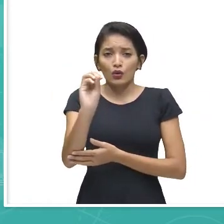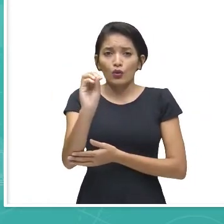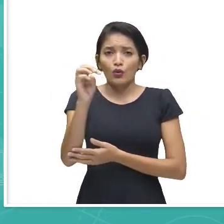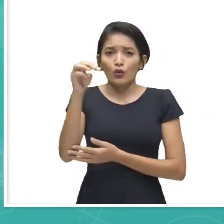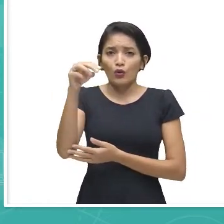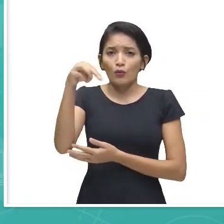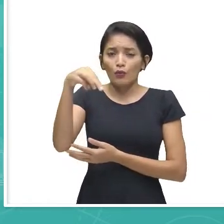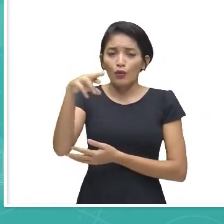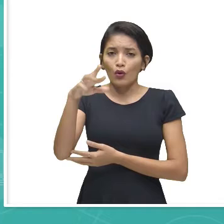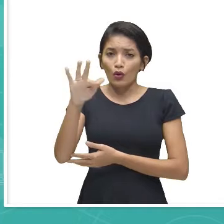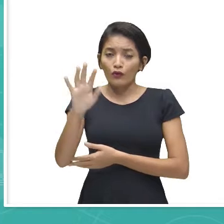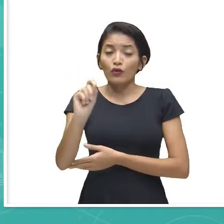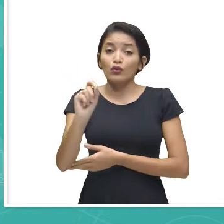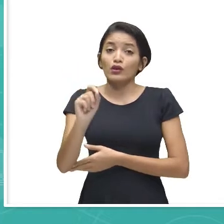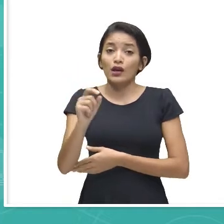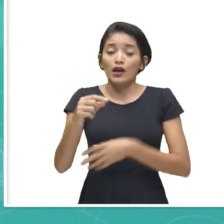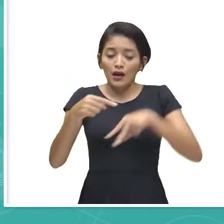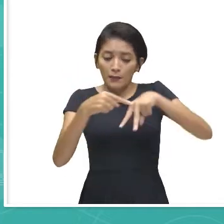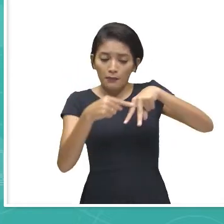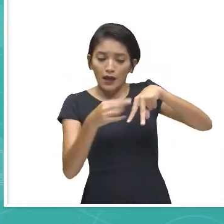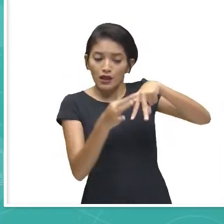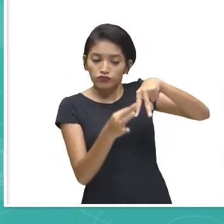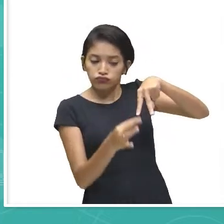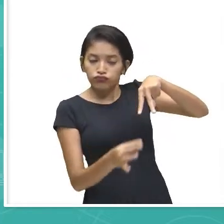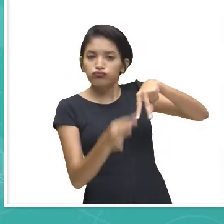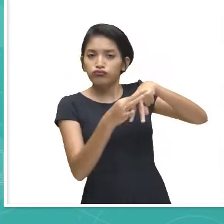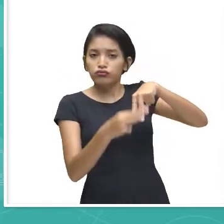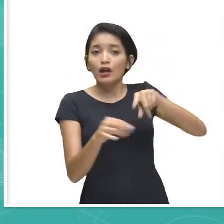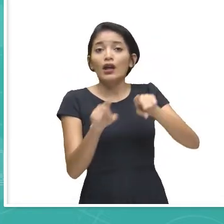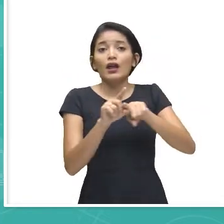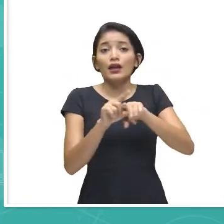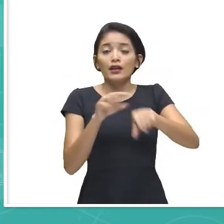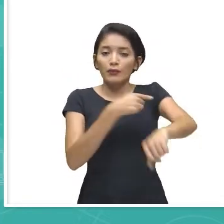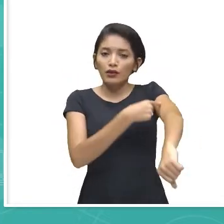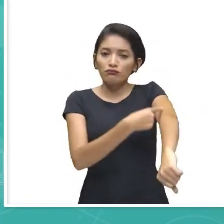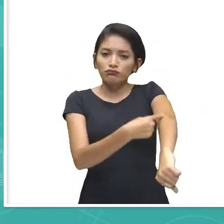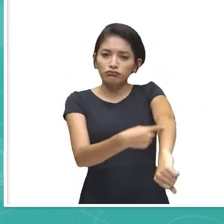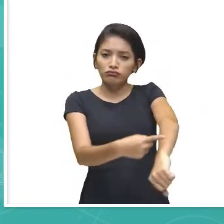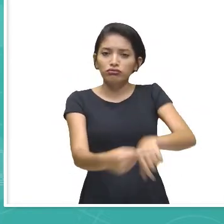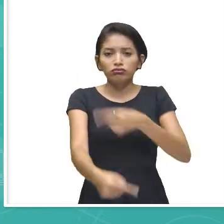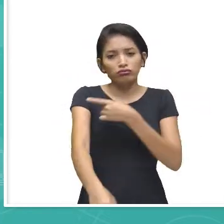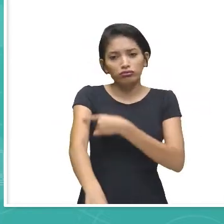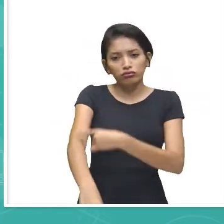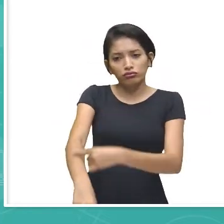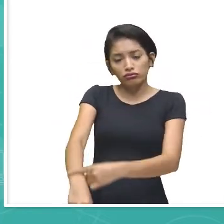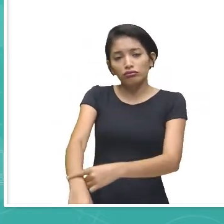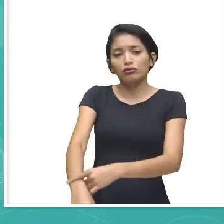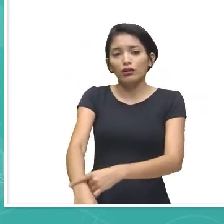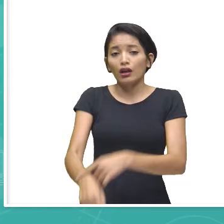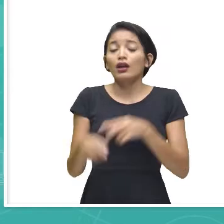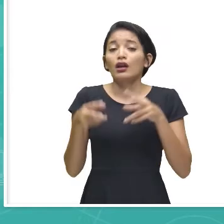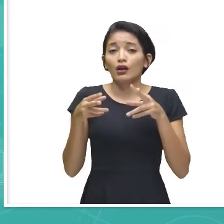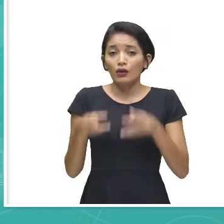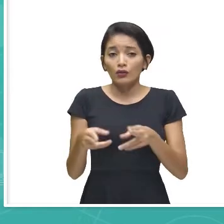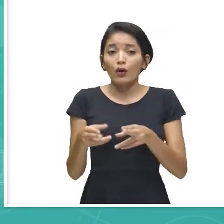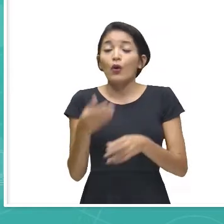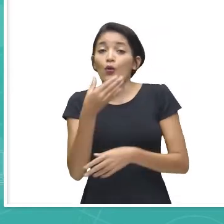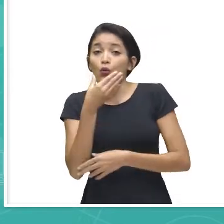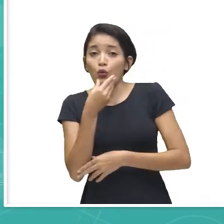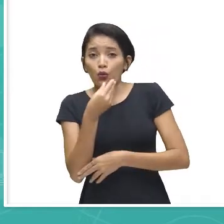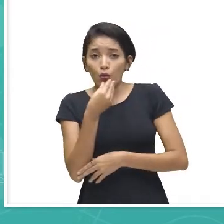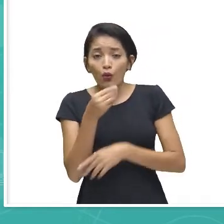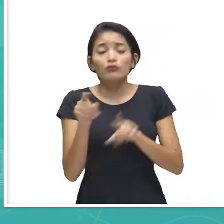mais alongadas, assim como os braços também. E assim, o outro lado também, o menino, o